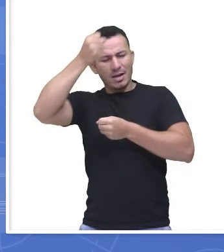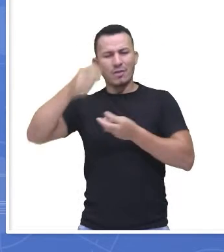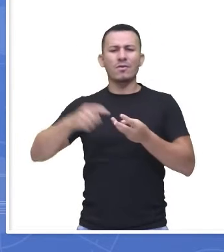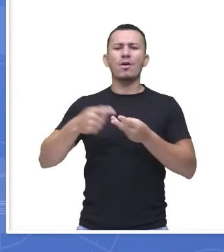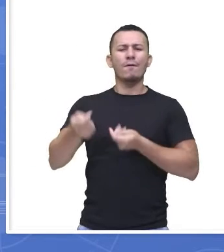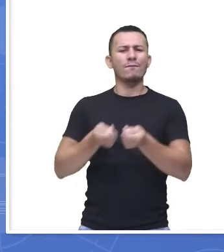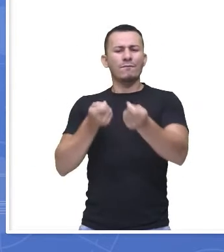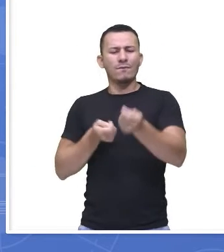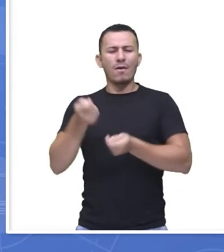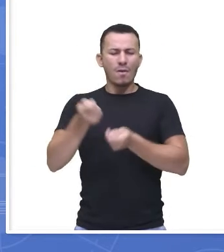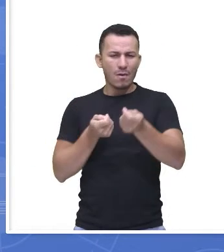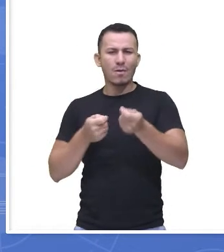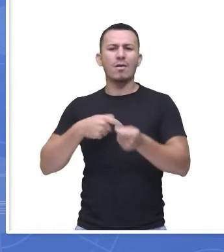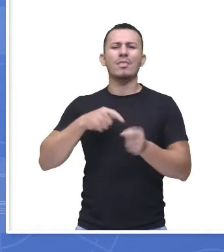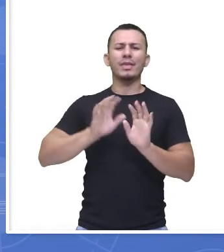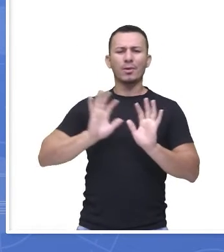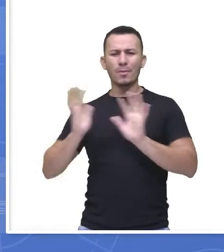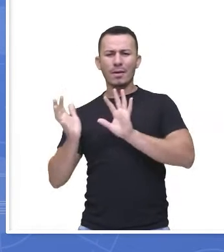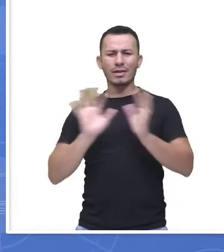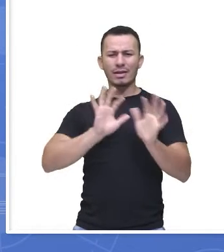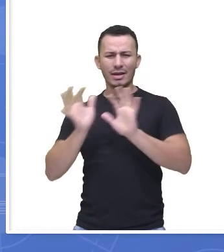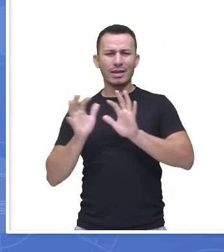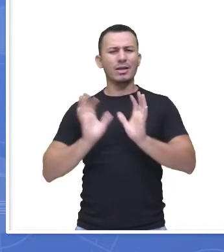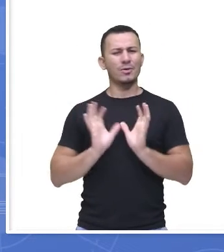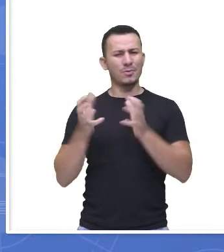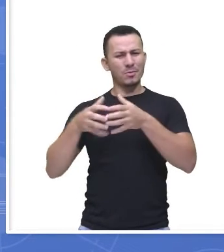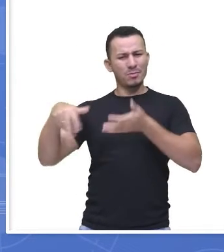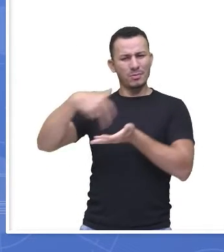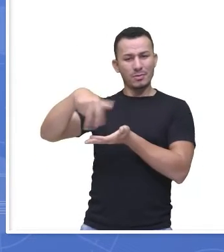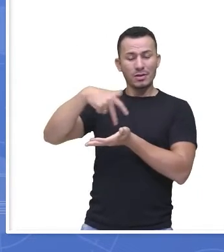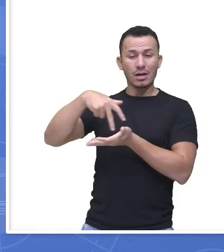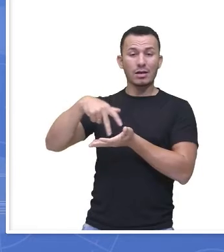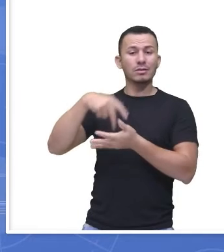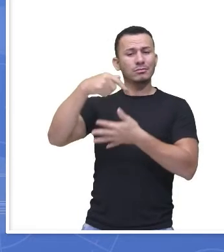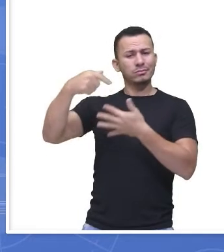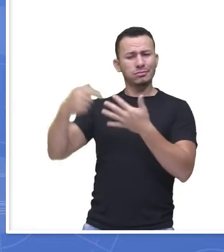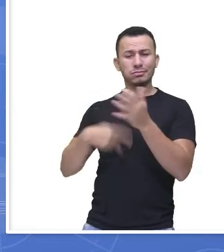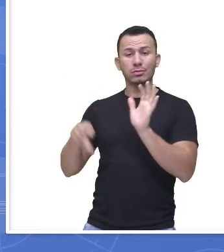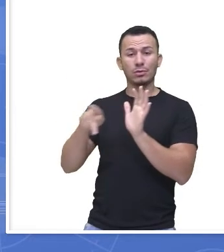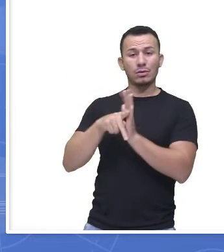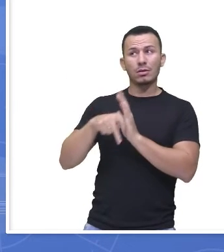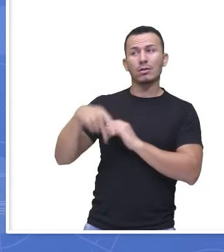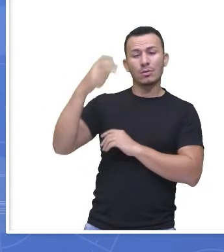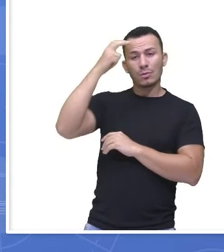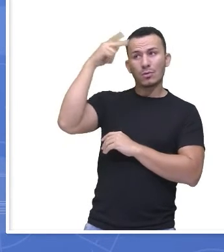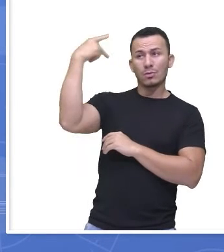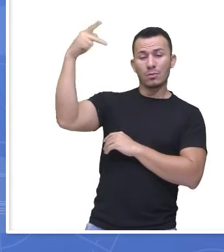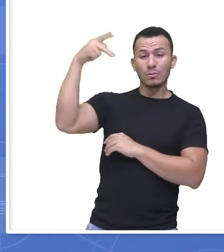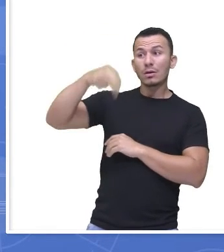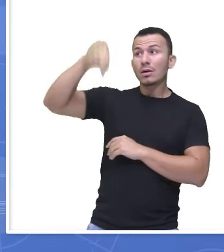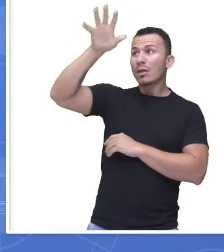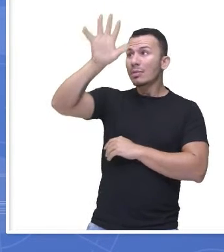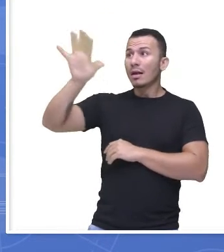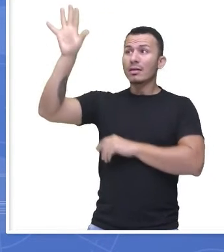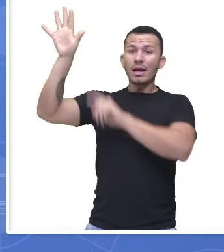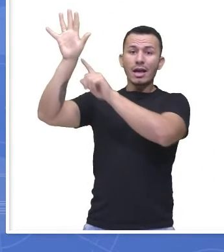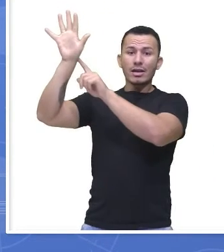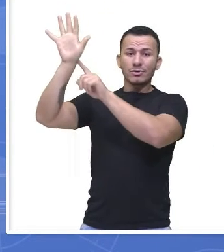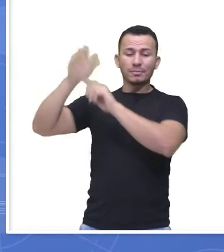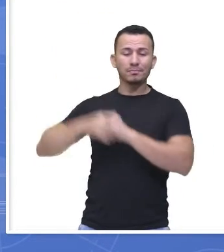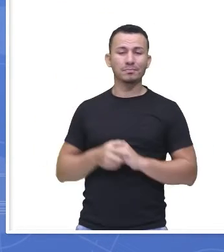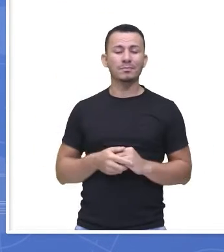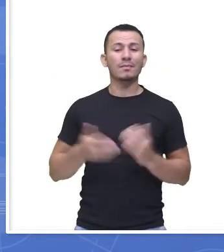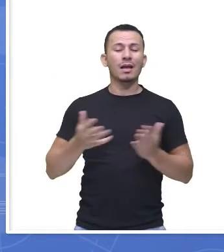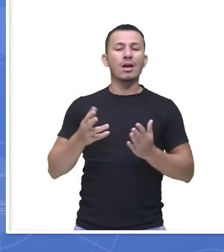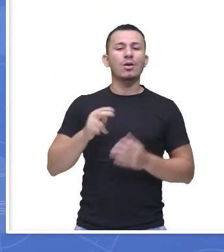as quadrilhas, né? Então, um país rico, né, nesse sentido. Aí, colocando só o Nordeste. E aí nós vamos agora para